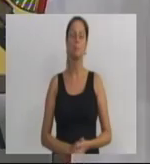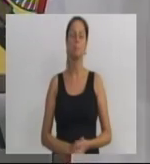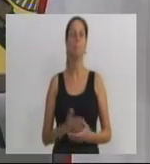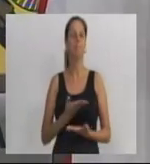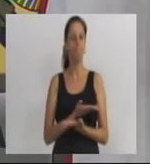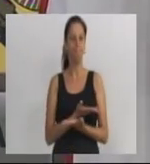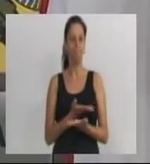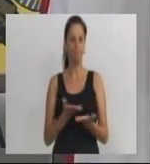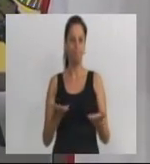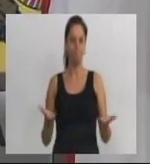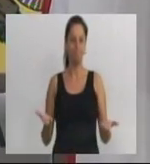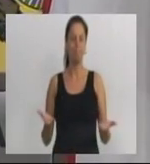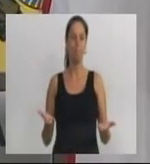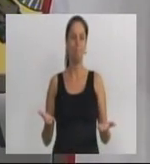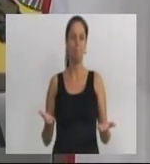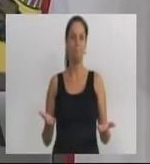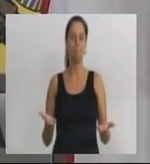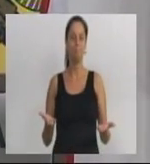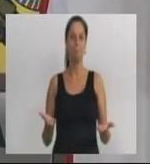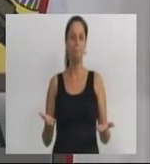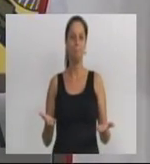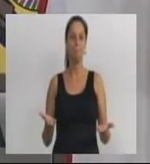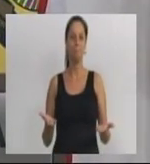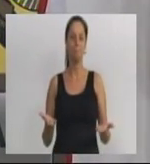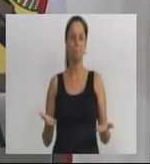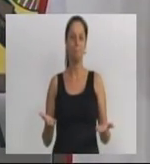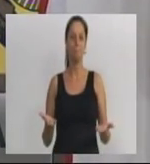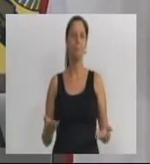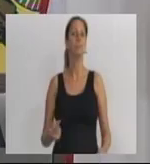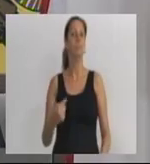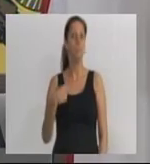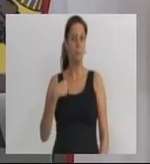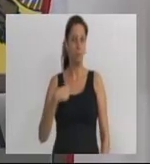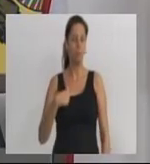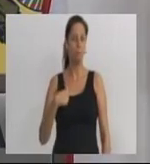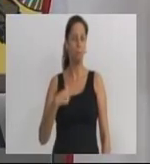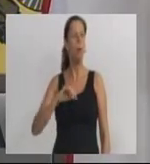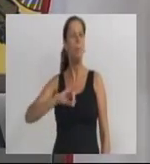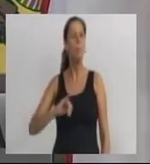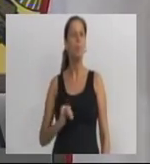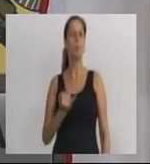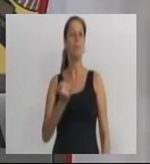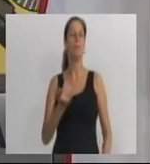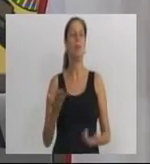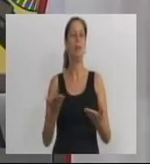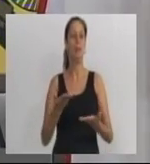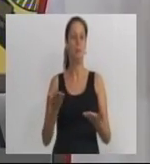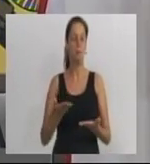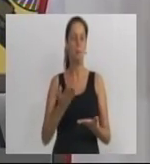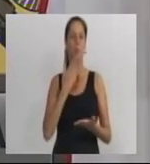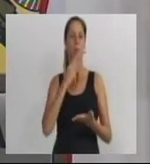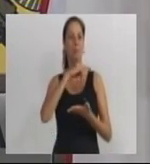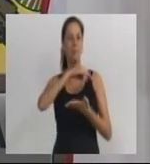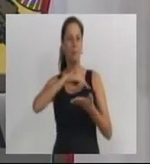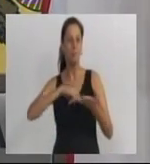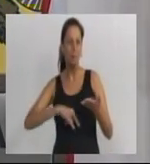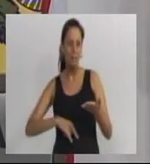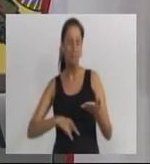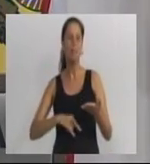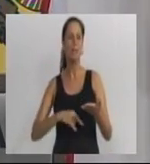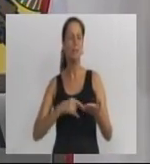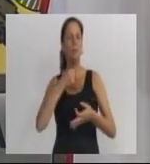Senhores, eu me oportunizo deste requerimento do vereador Adriano, que pede